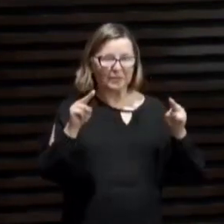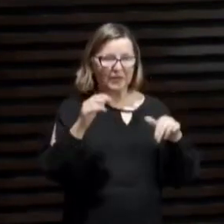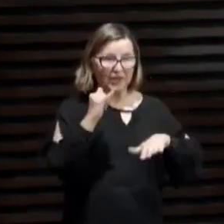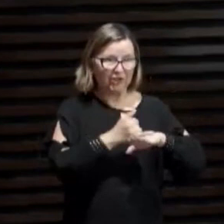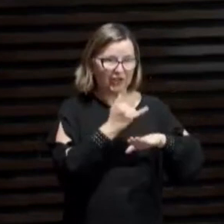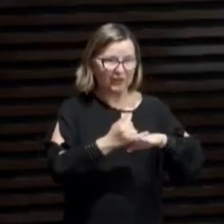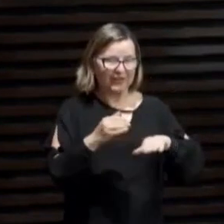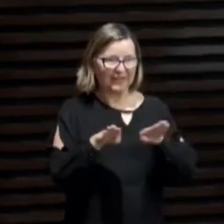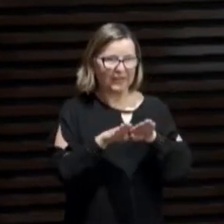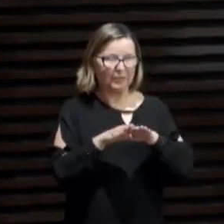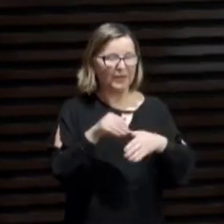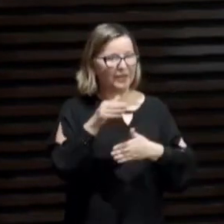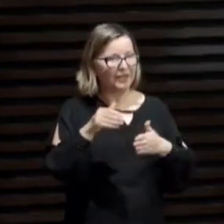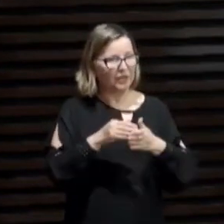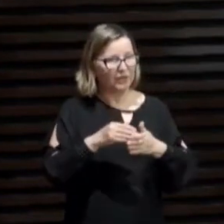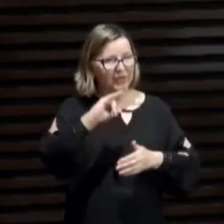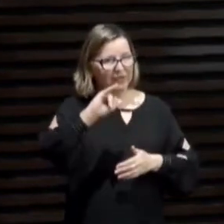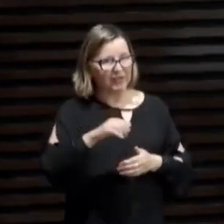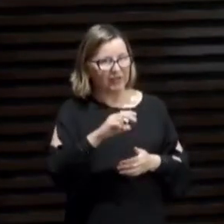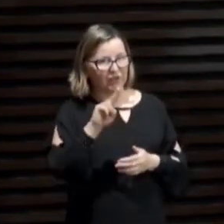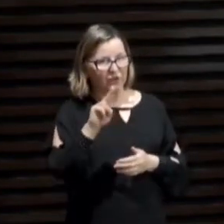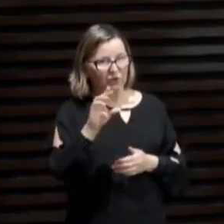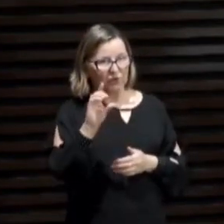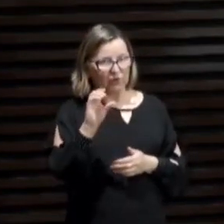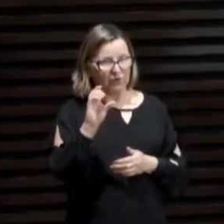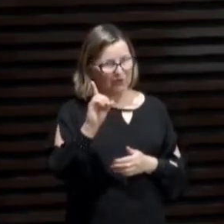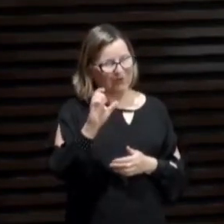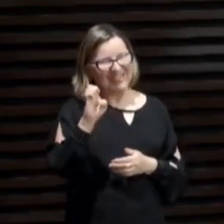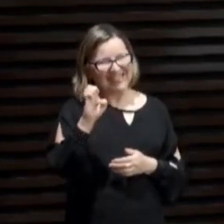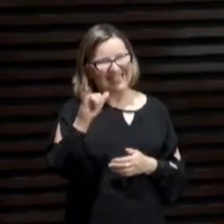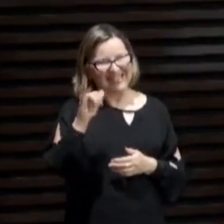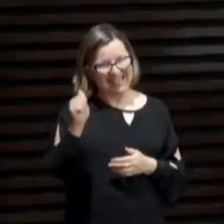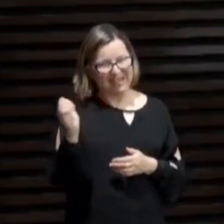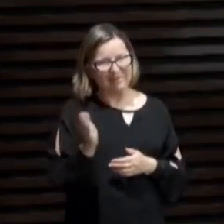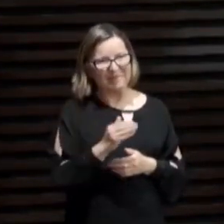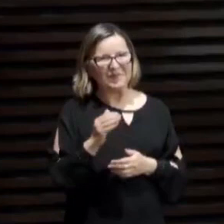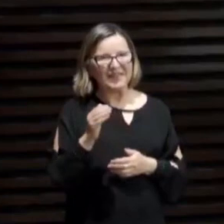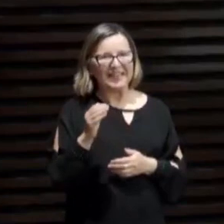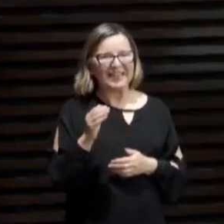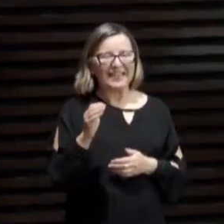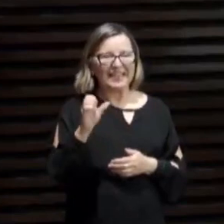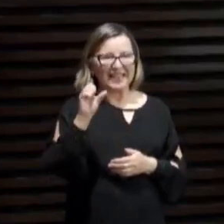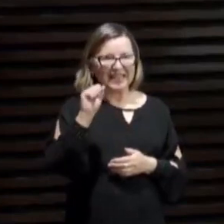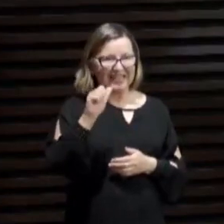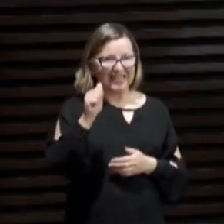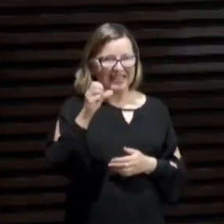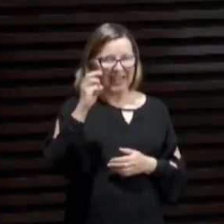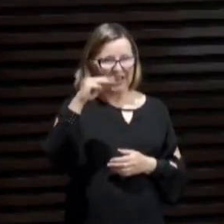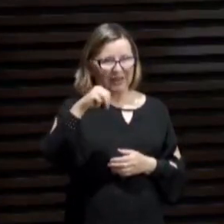toda a Judéia e Samária e até os confins da terra. Aqui Jesus está associando o batismo do